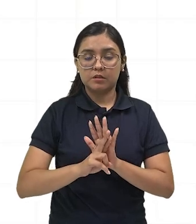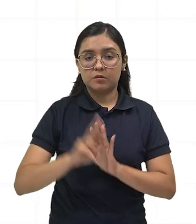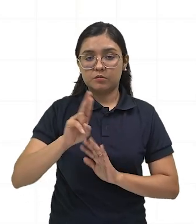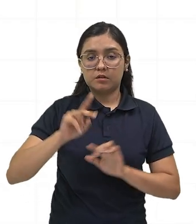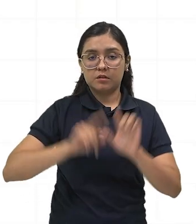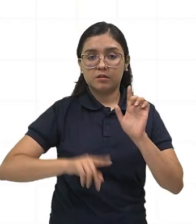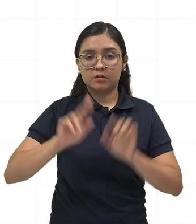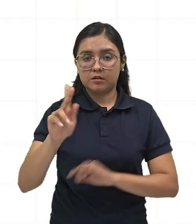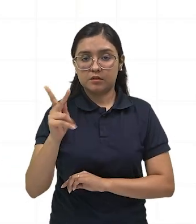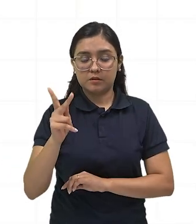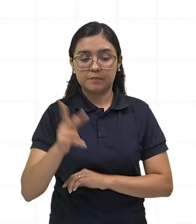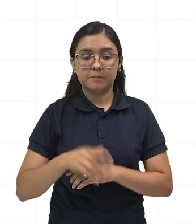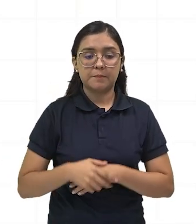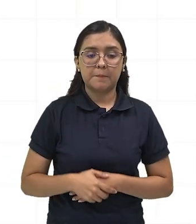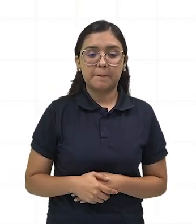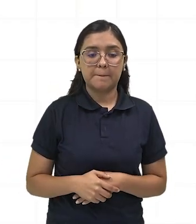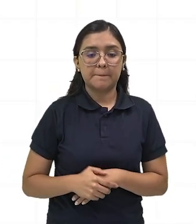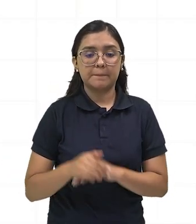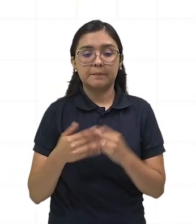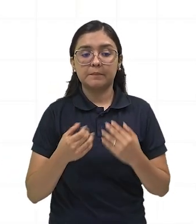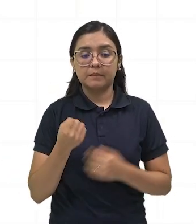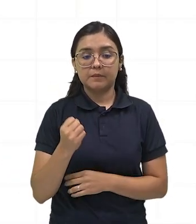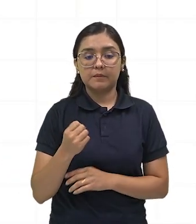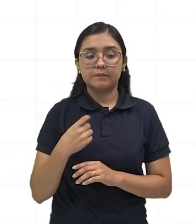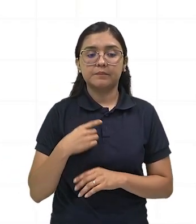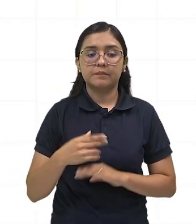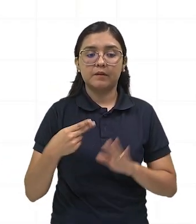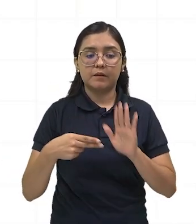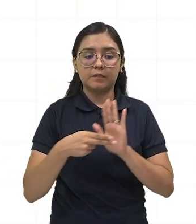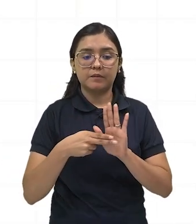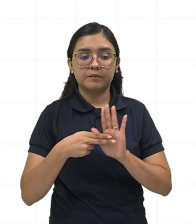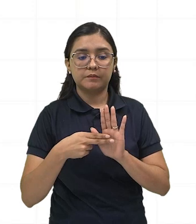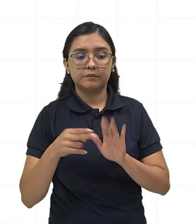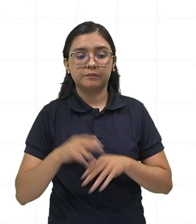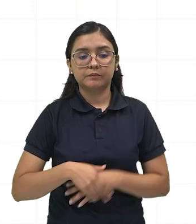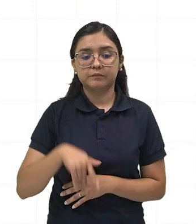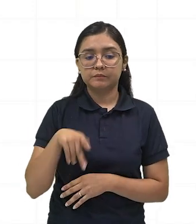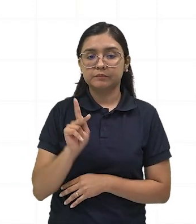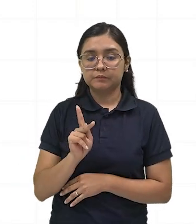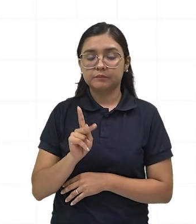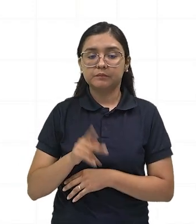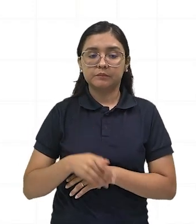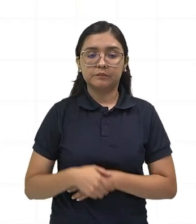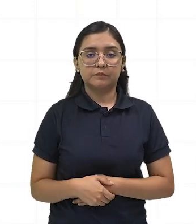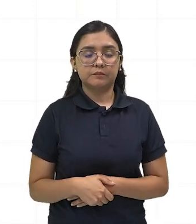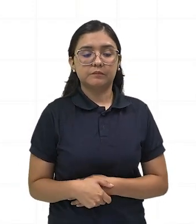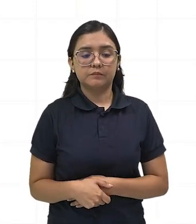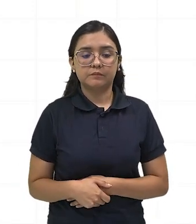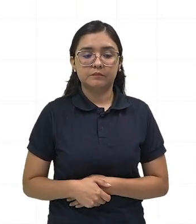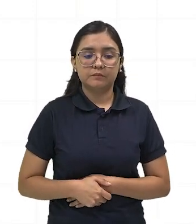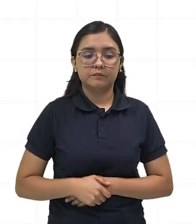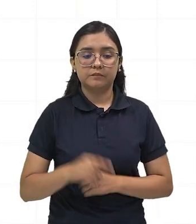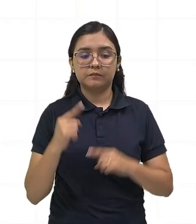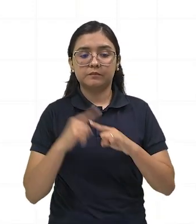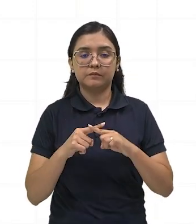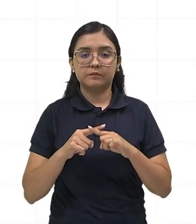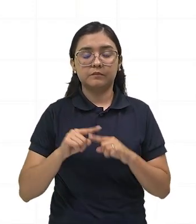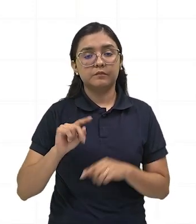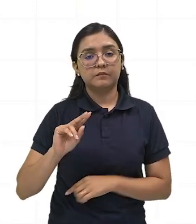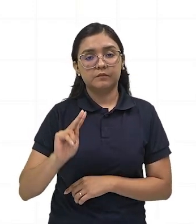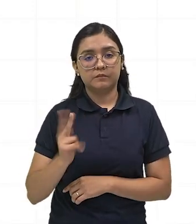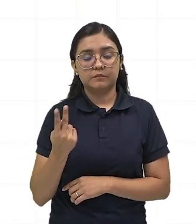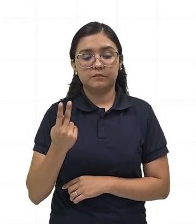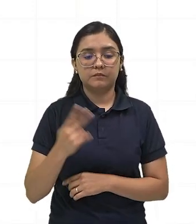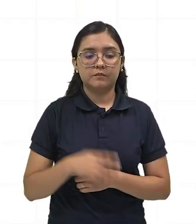Então, vai ser dado por S igual a uma constante vezes o H.